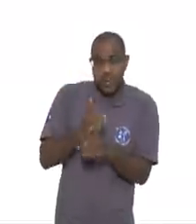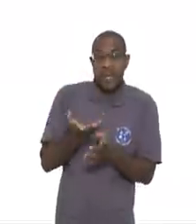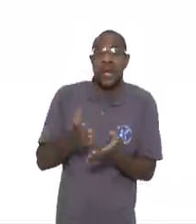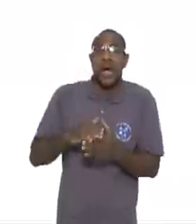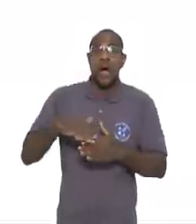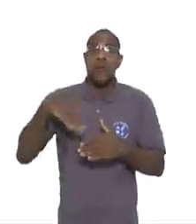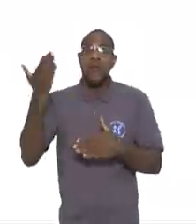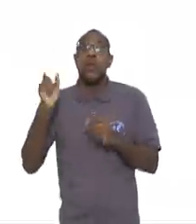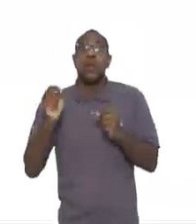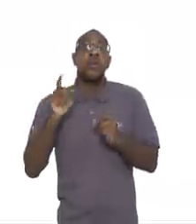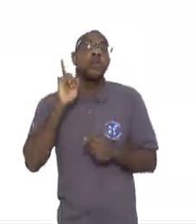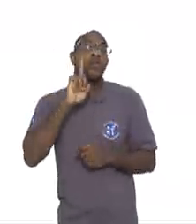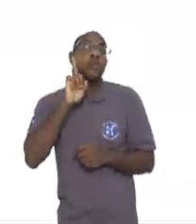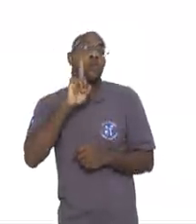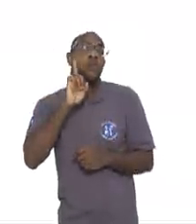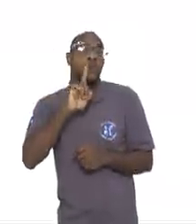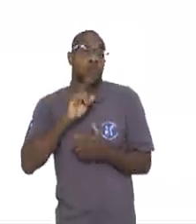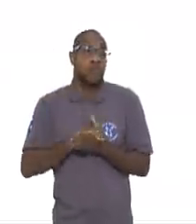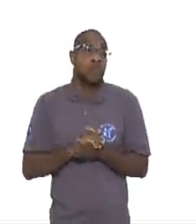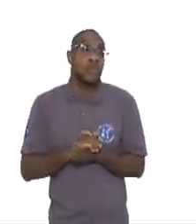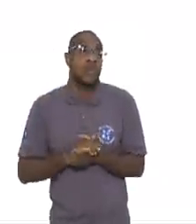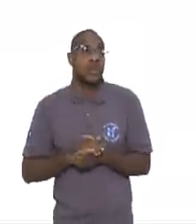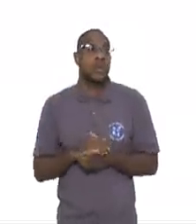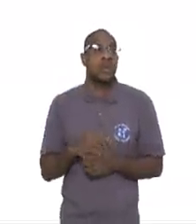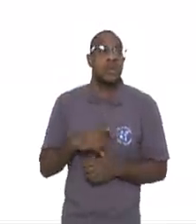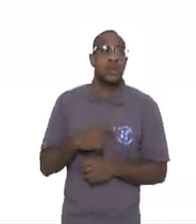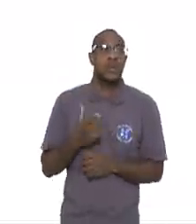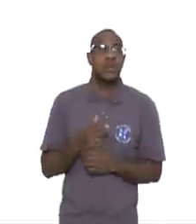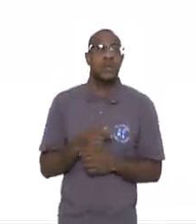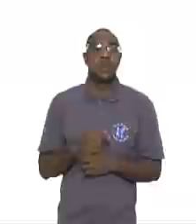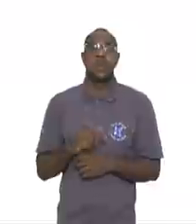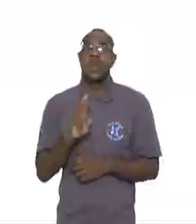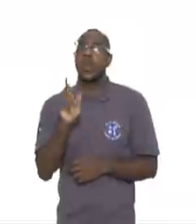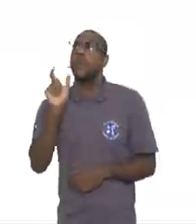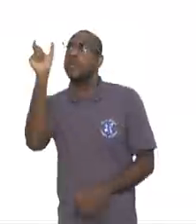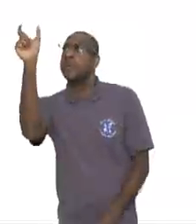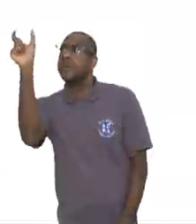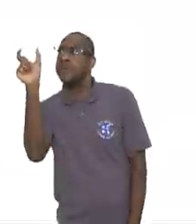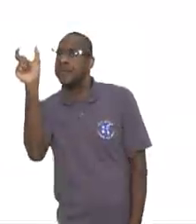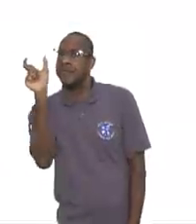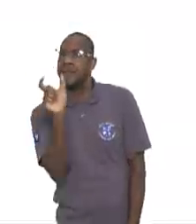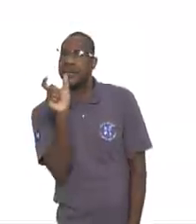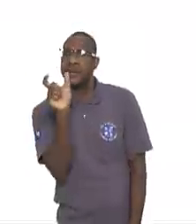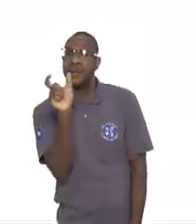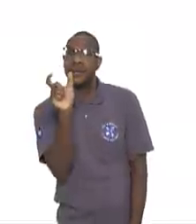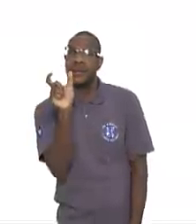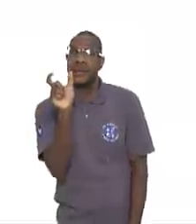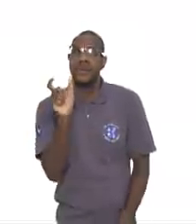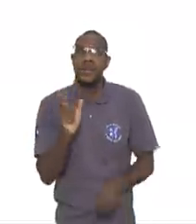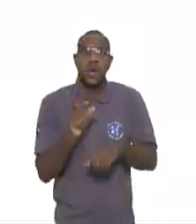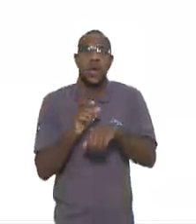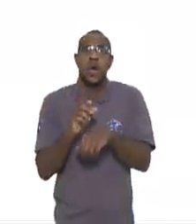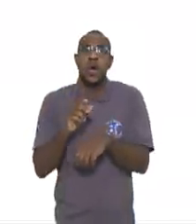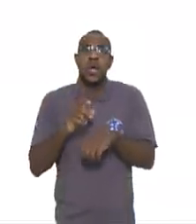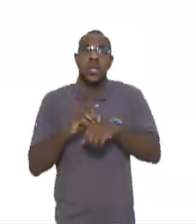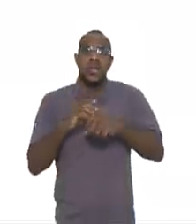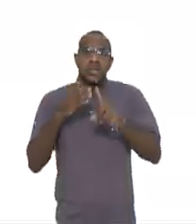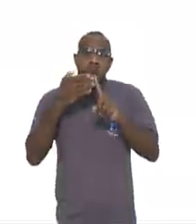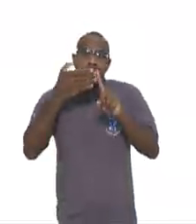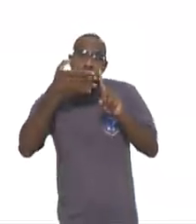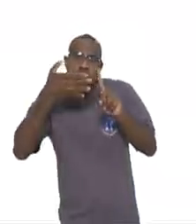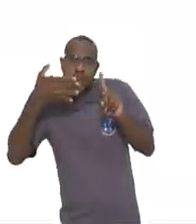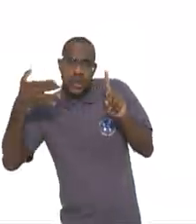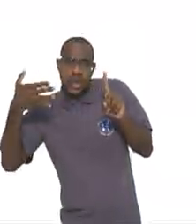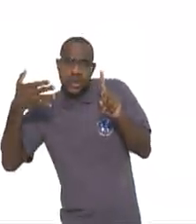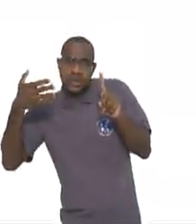Unidos. A criança tem mucopolissacaridose, olha que nome difícil, tipo 2, ou síndrome de Hunter, uma doença genética